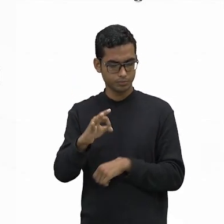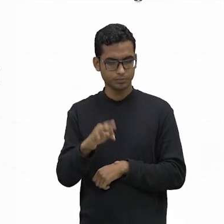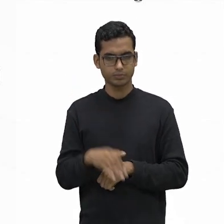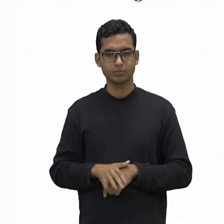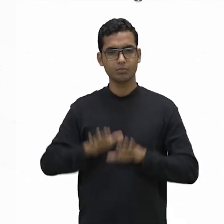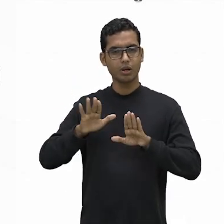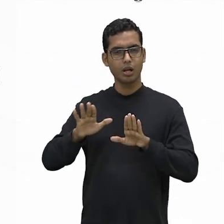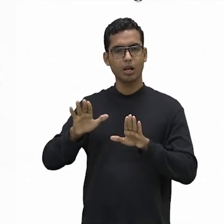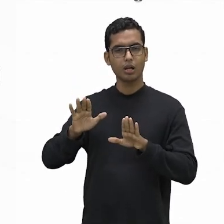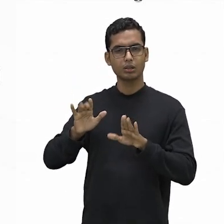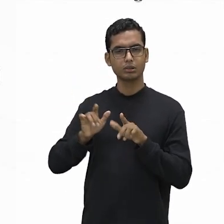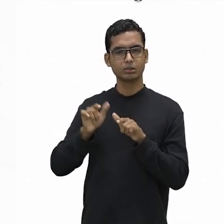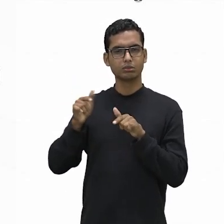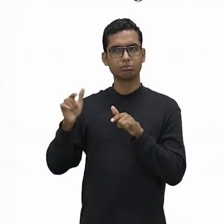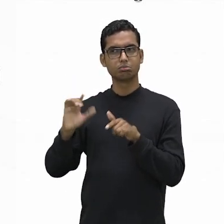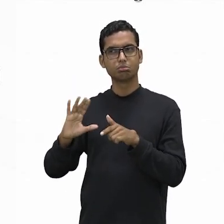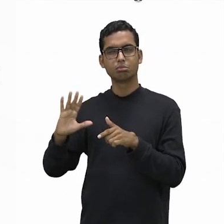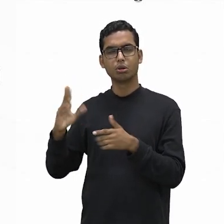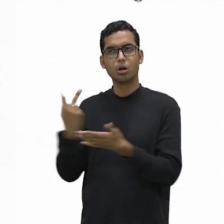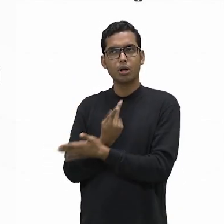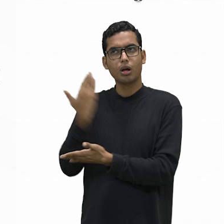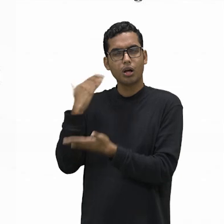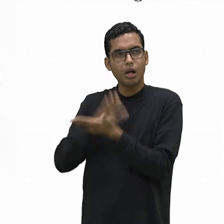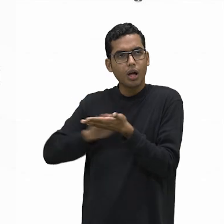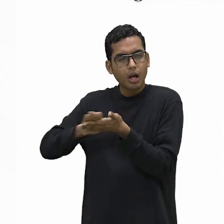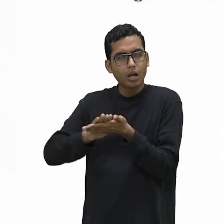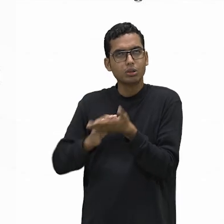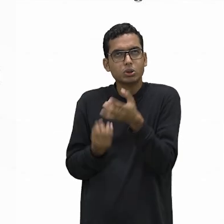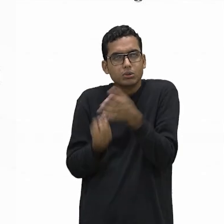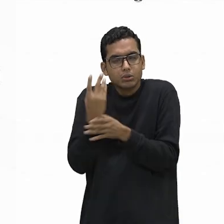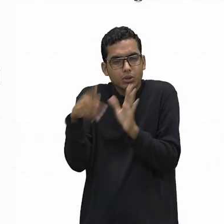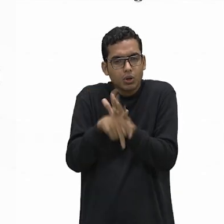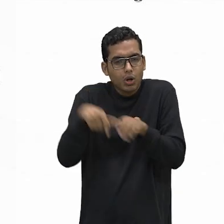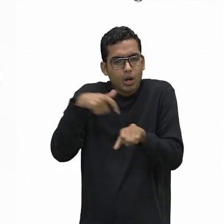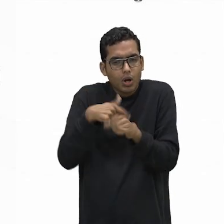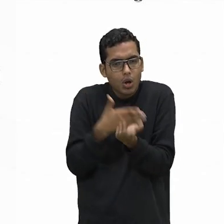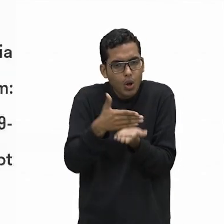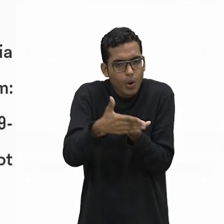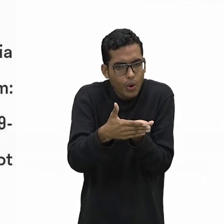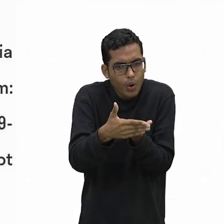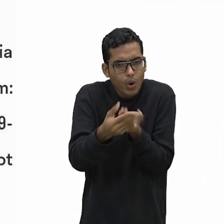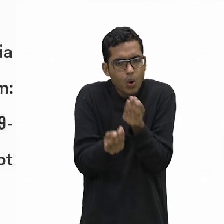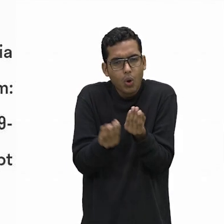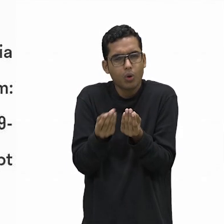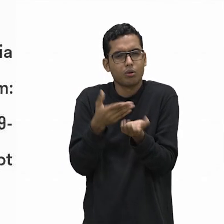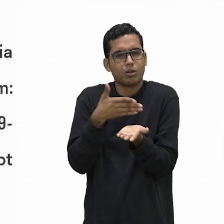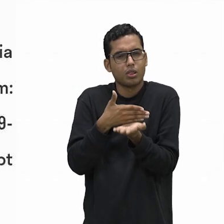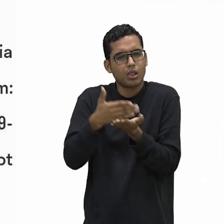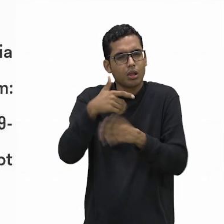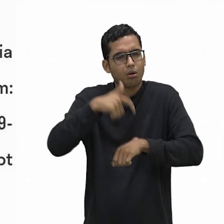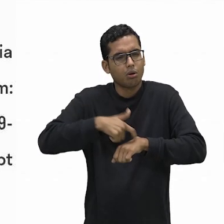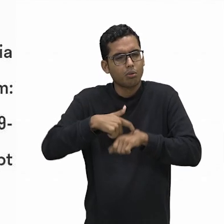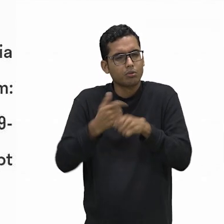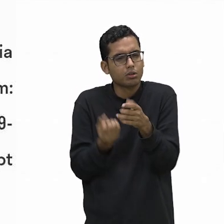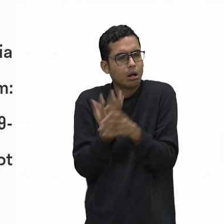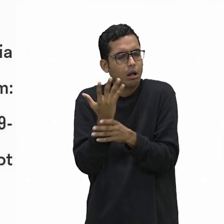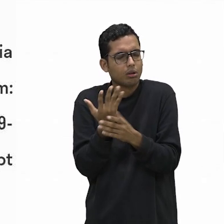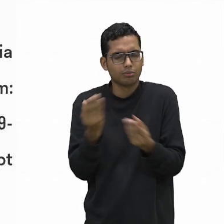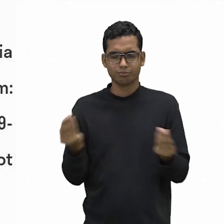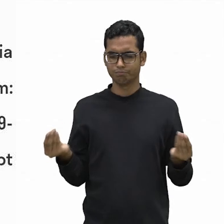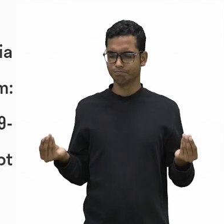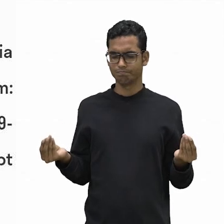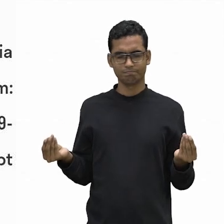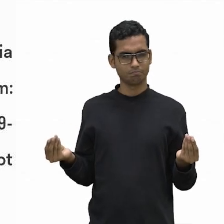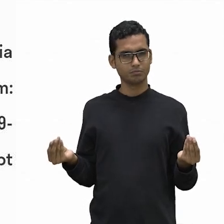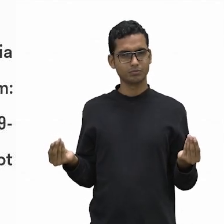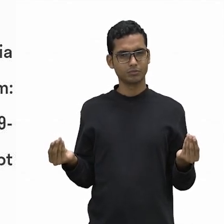haver nada, pois é o próprio tempo que estaria nascendo. Mas como o tempo poderia subitamente vir a existir?